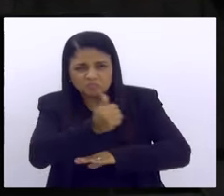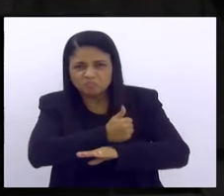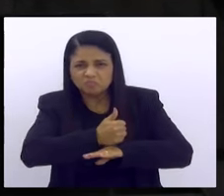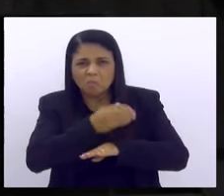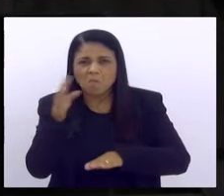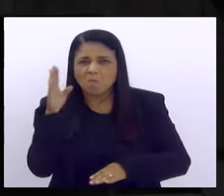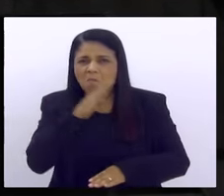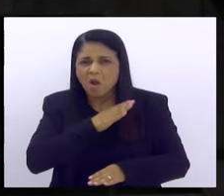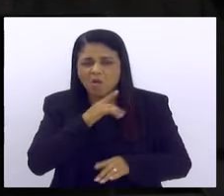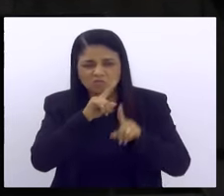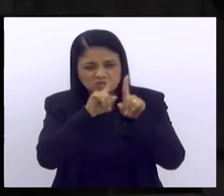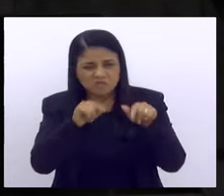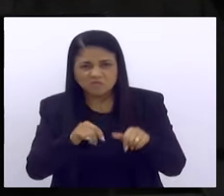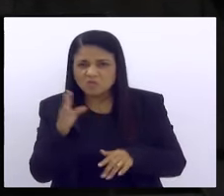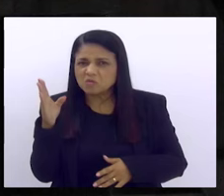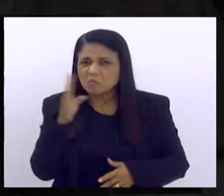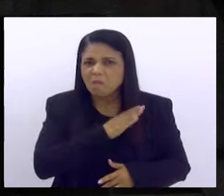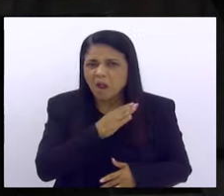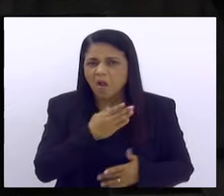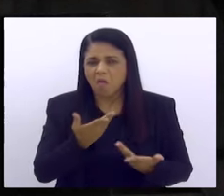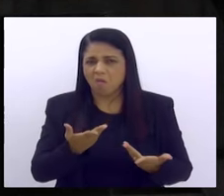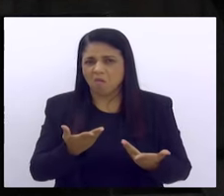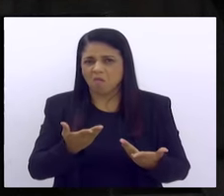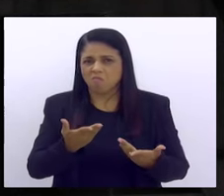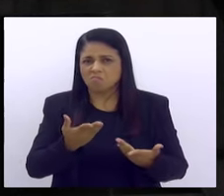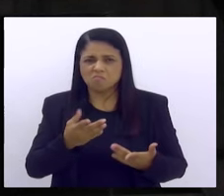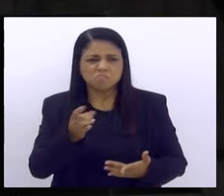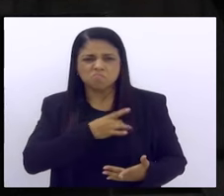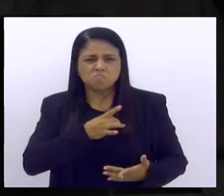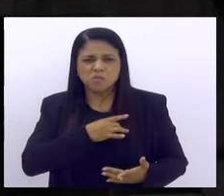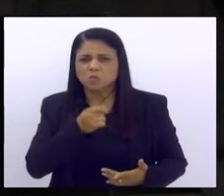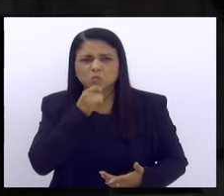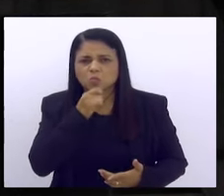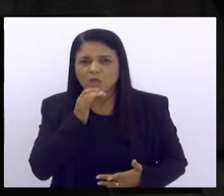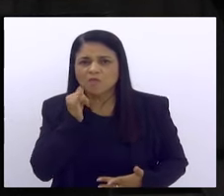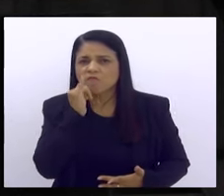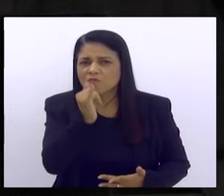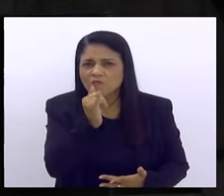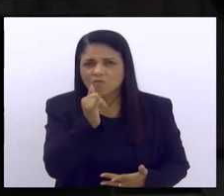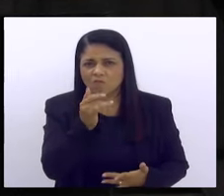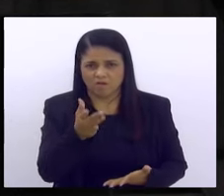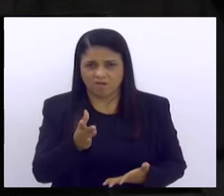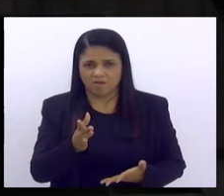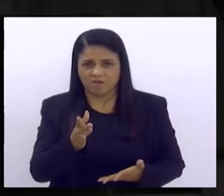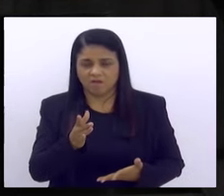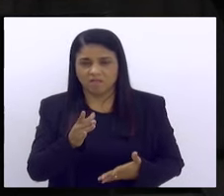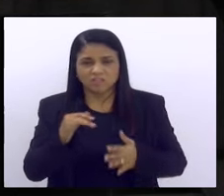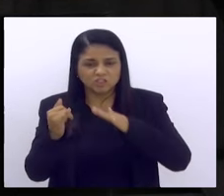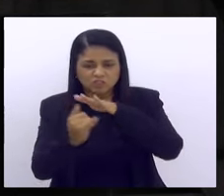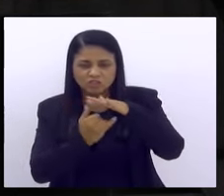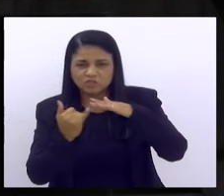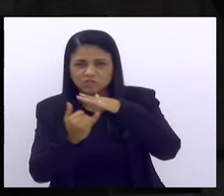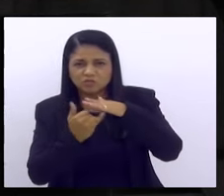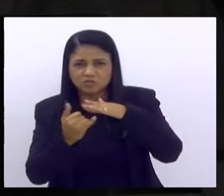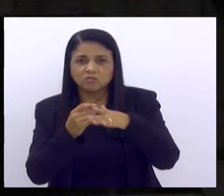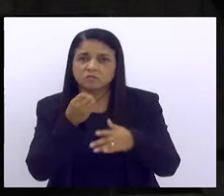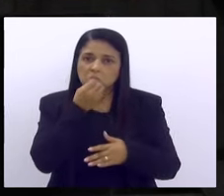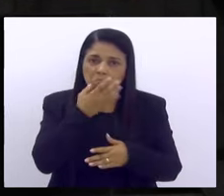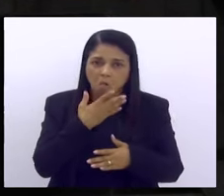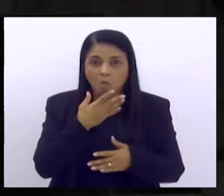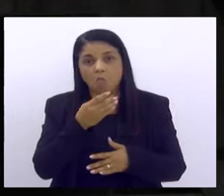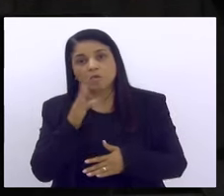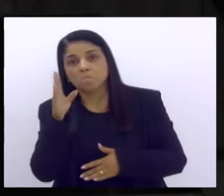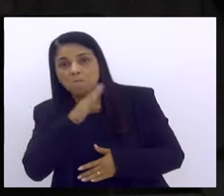maus servidores, sim, que nós não temos medo de falar, porque em todas as instituições há bons e maus